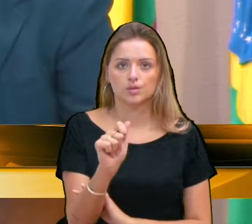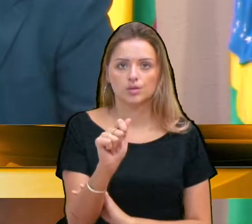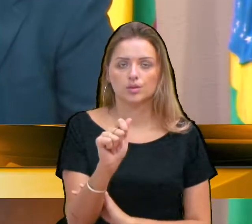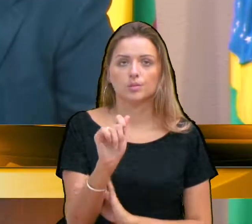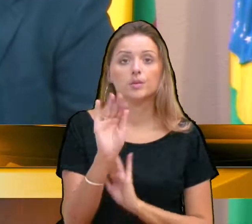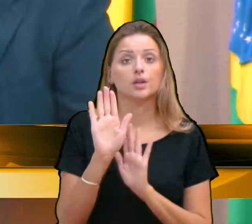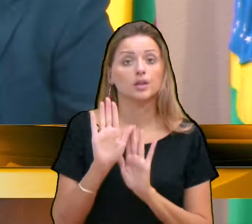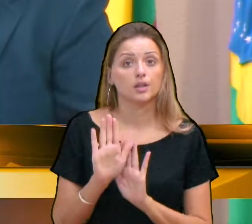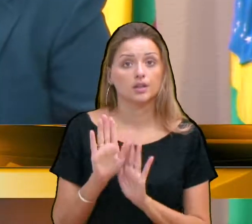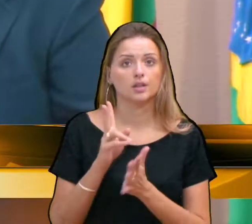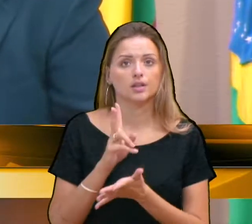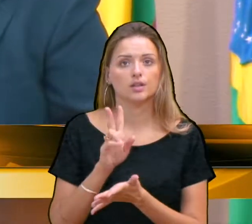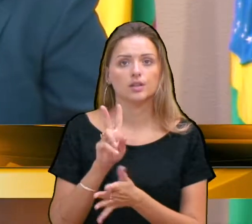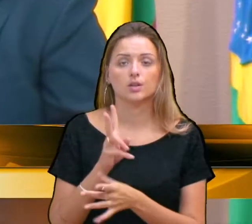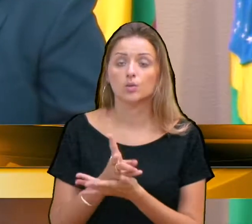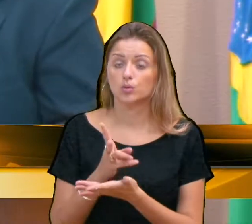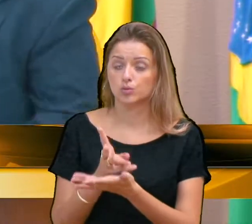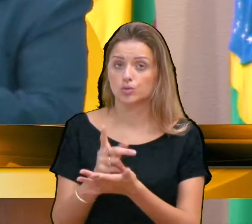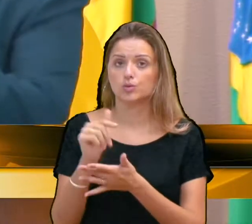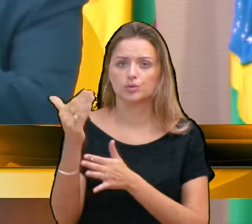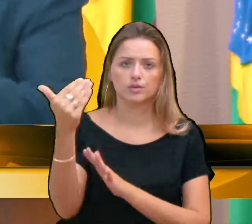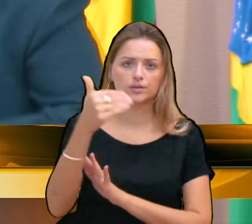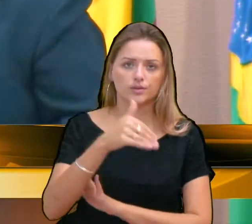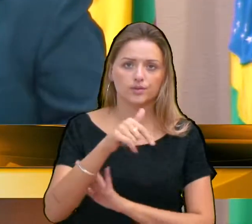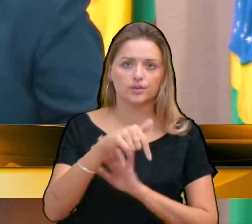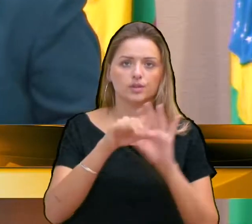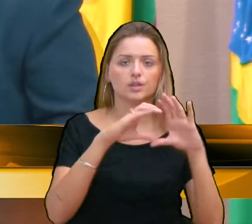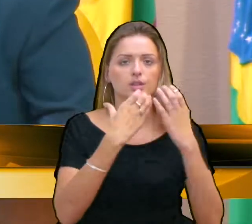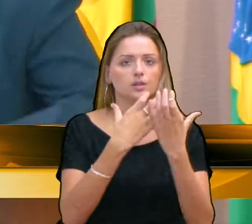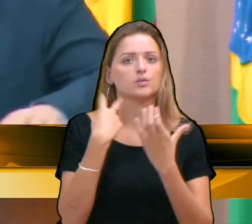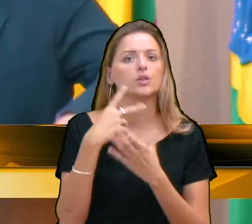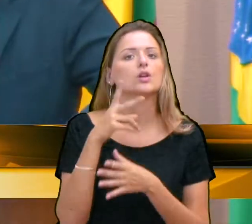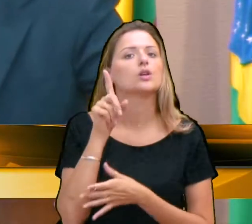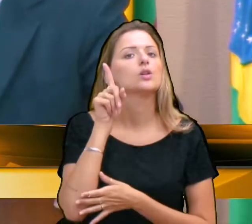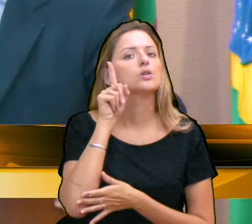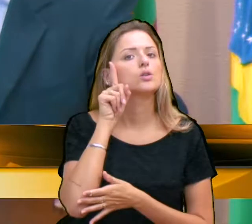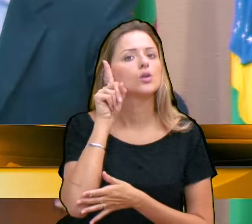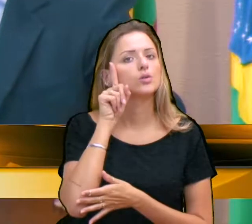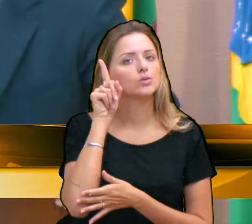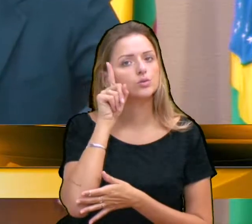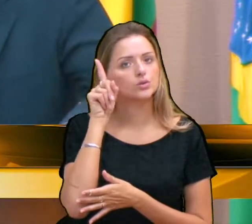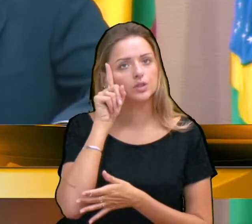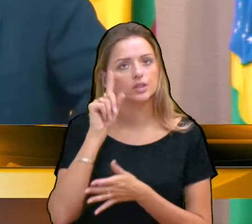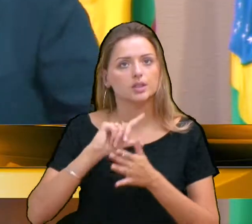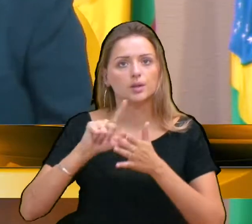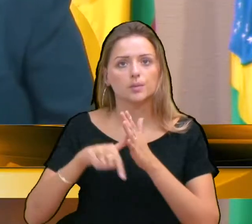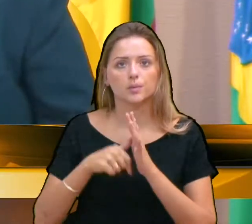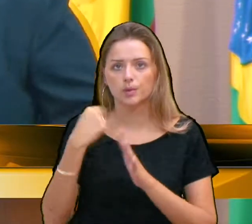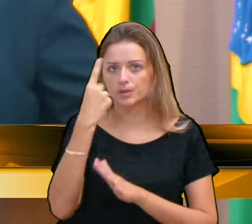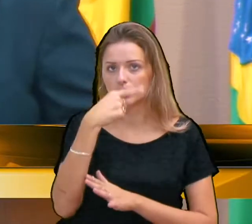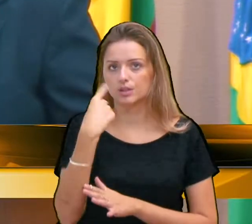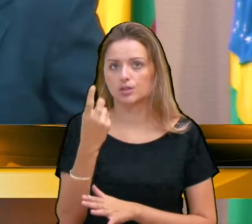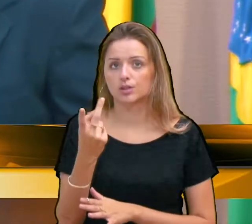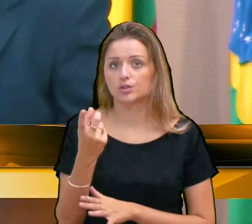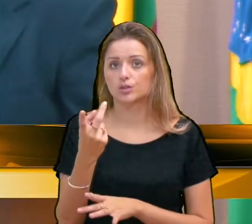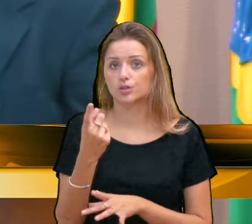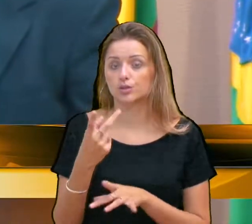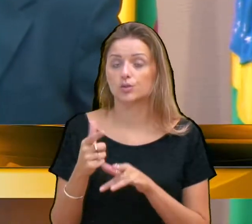permanece aqui na casa já há alguns meses. Todo dia vem aqui, após sua jornada de 12 horas, vem